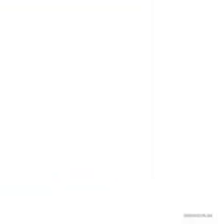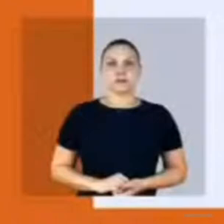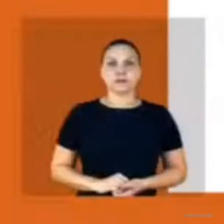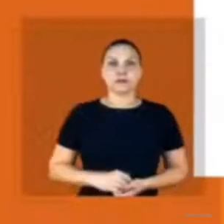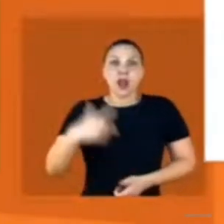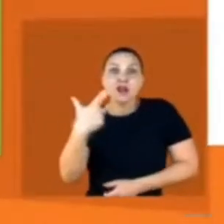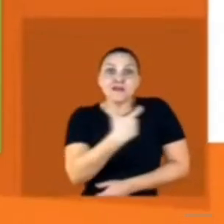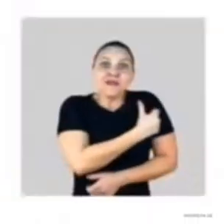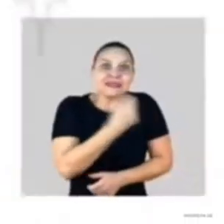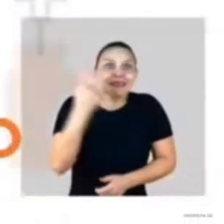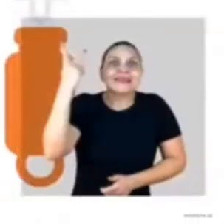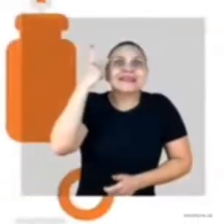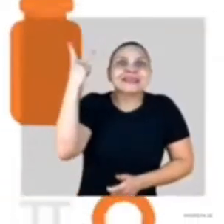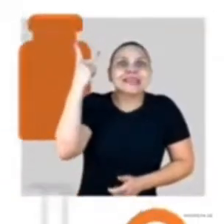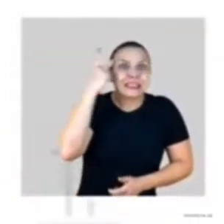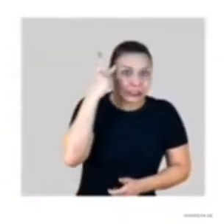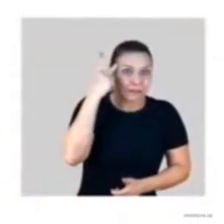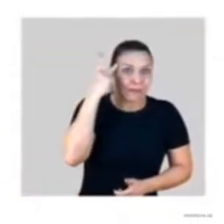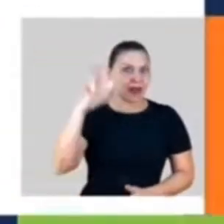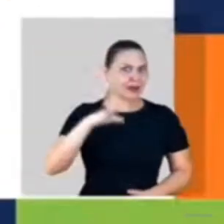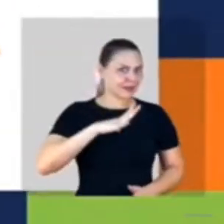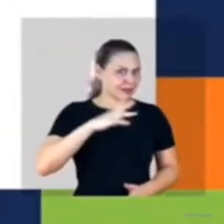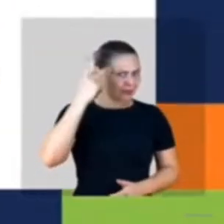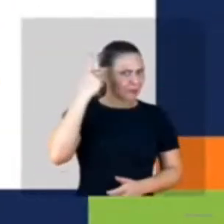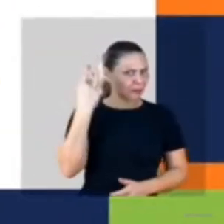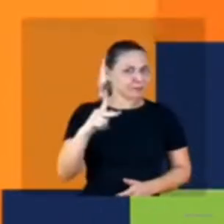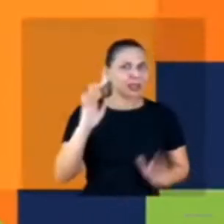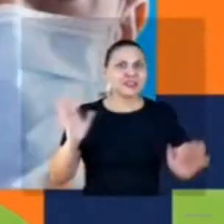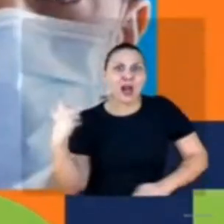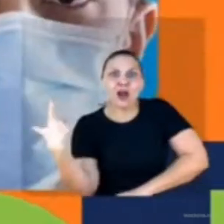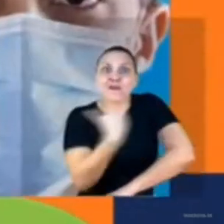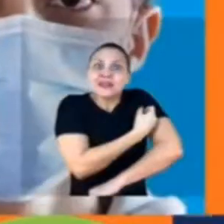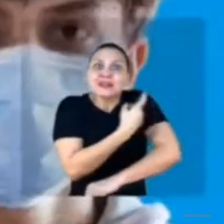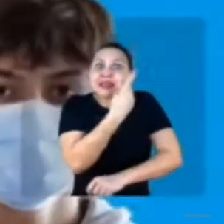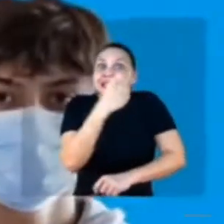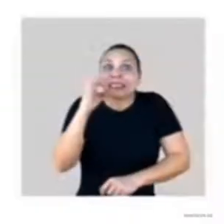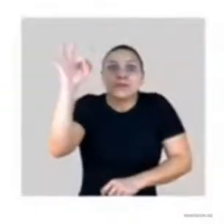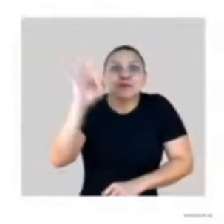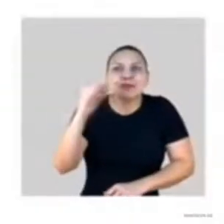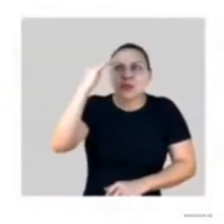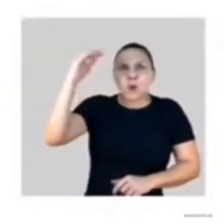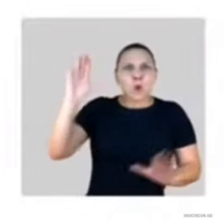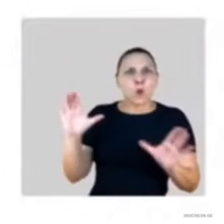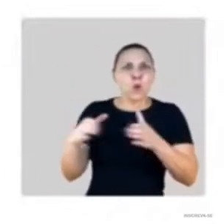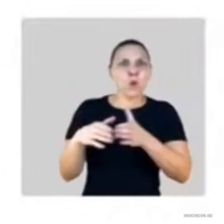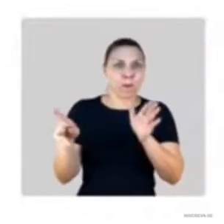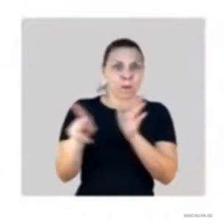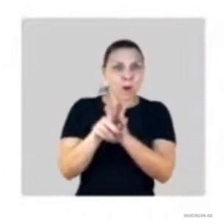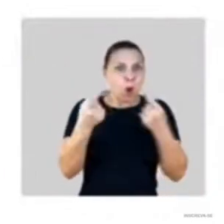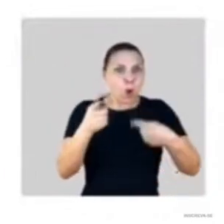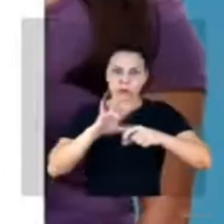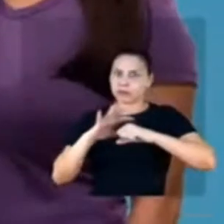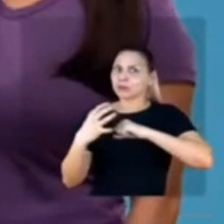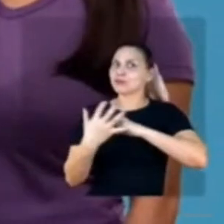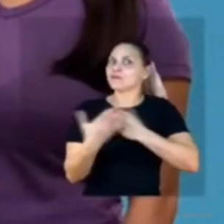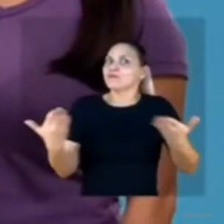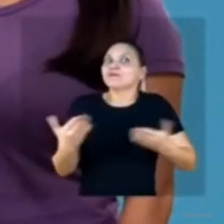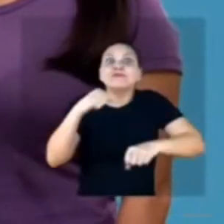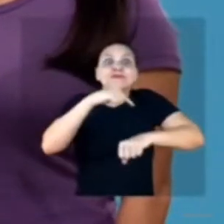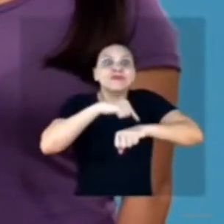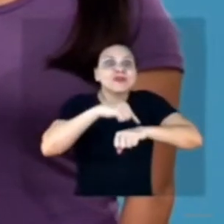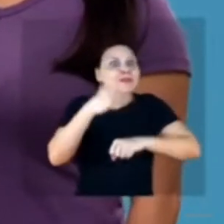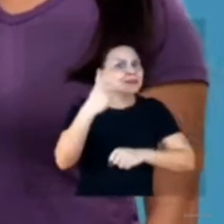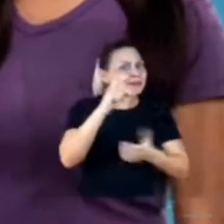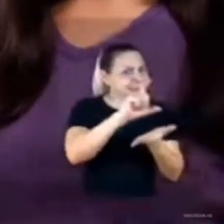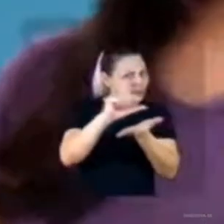Paulo. Vacina Sampa. A cidade de São Paulo já vacinou 100% do público adulto contra a Covid-19.